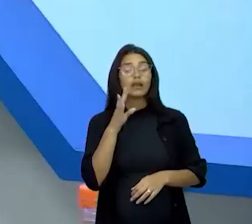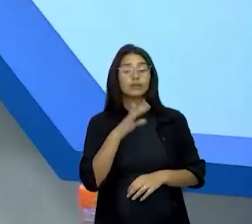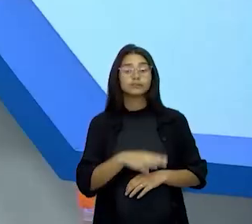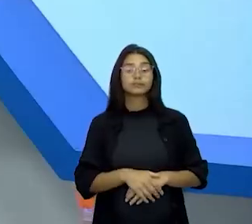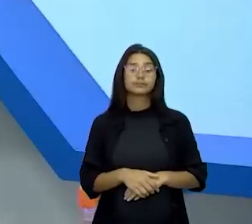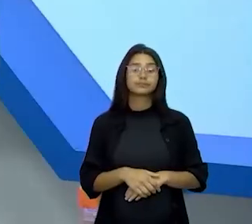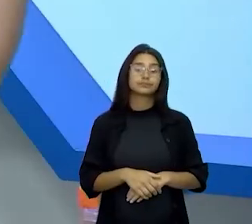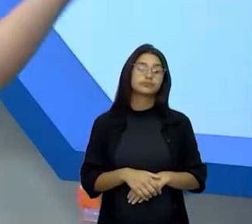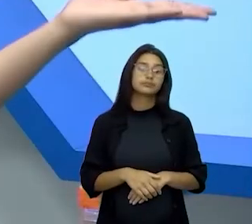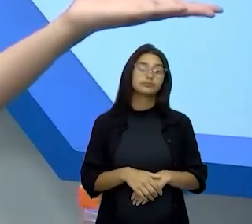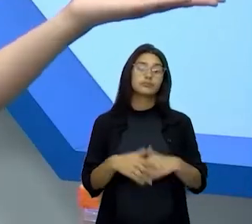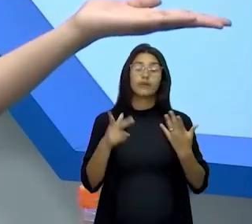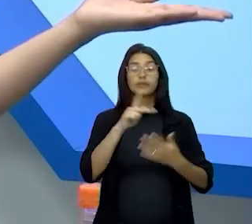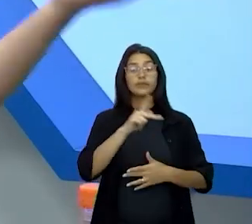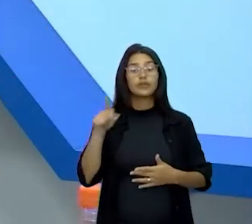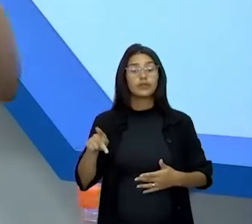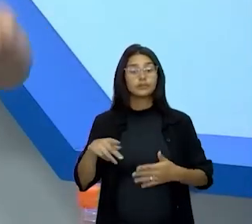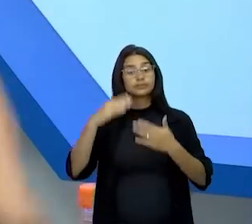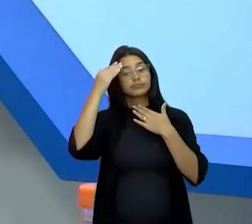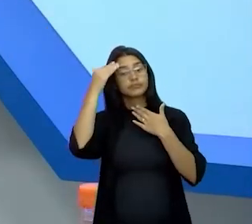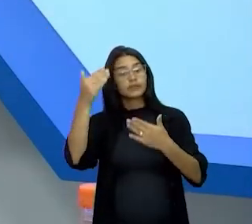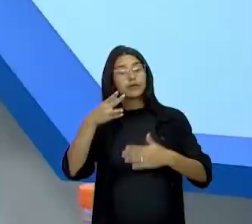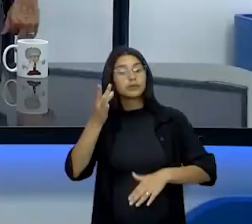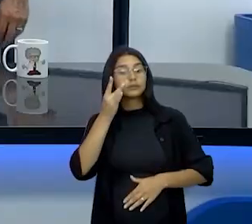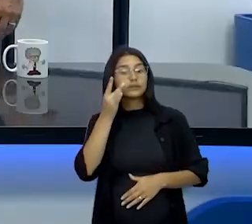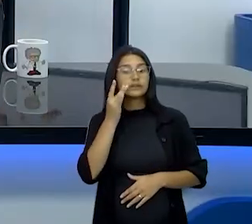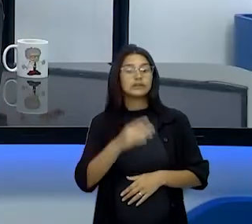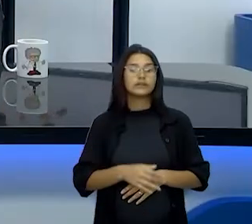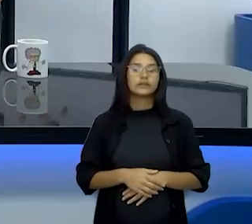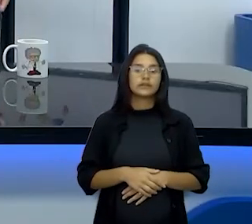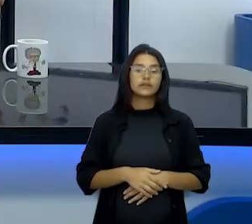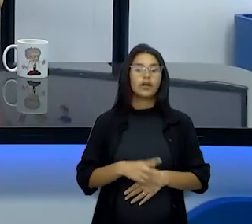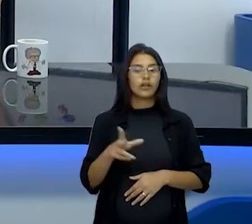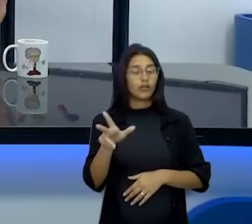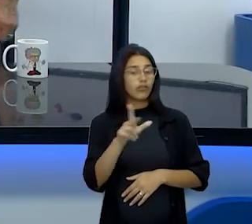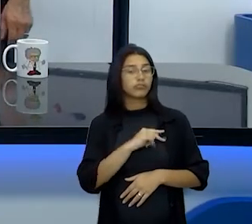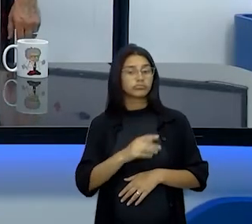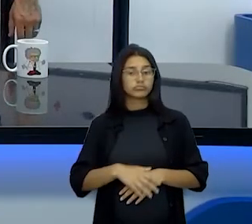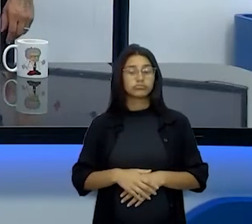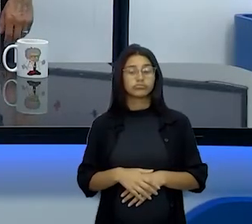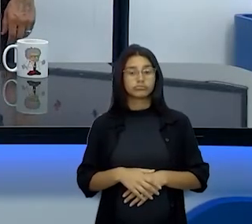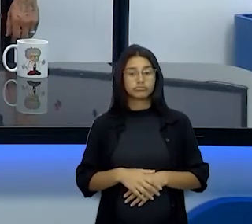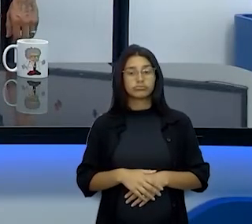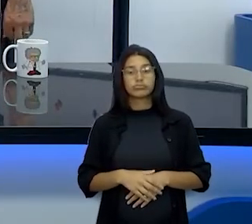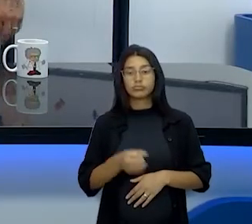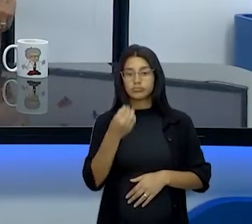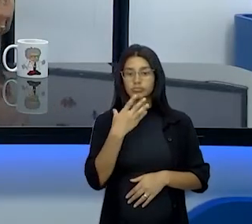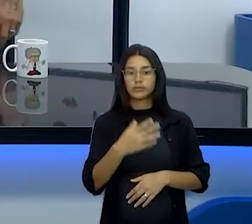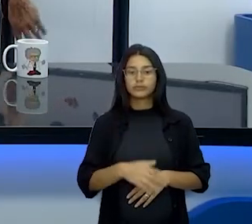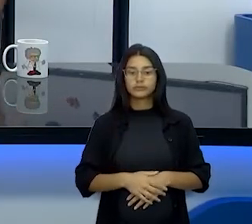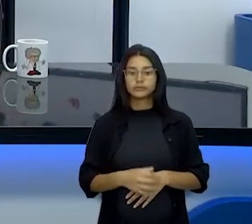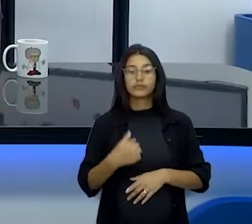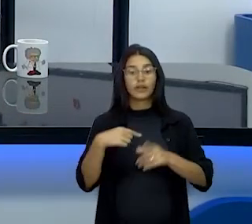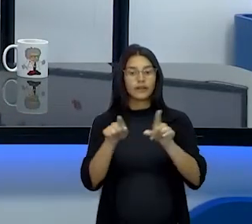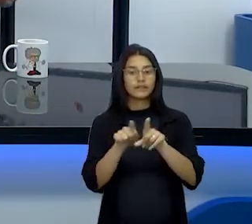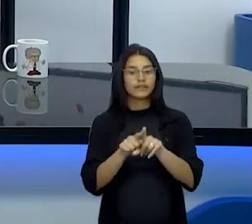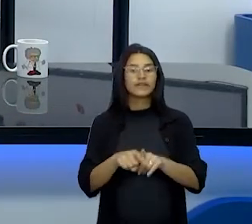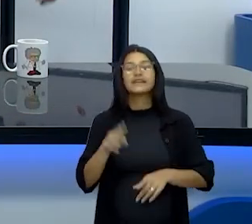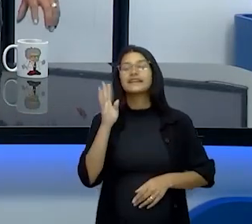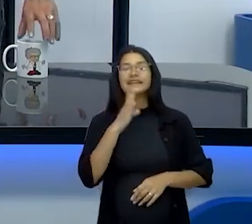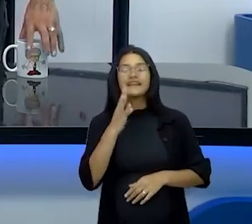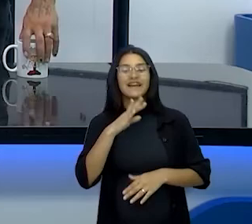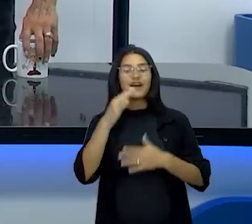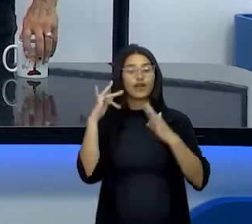É isso Bom, aí. Professor, Nossa, obrigada pela sua presença agora hoje. eu fiquei impressionado. É? Que bom, eu também. Agora fiquei legal.